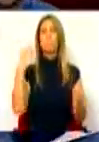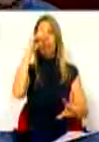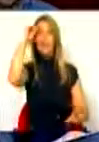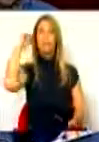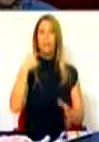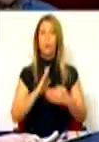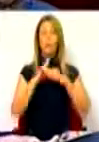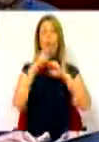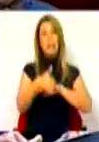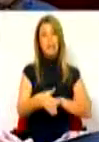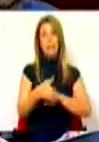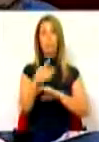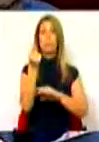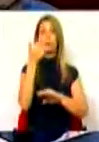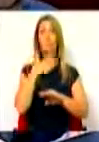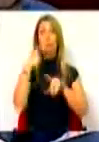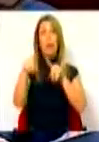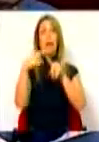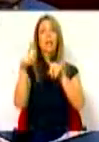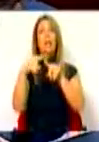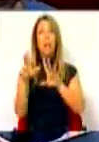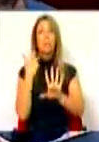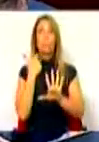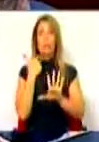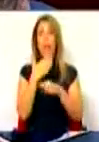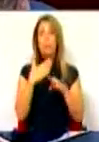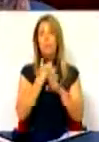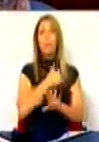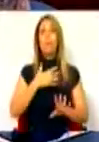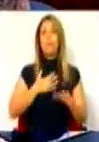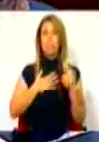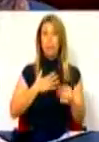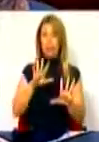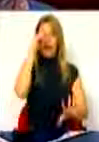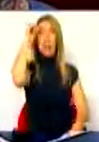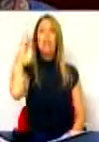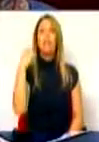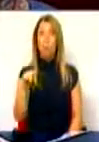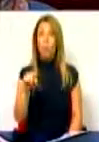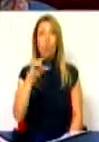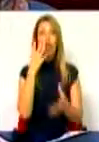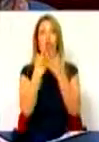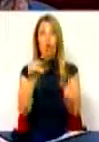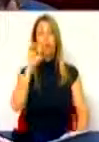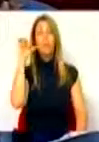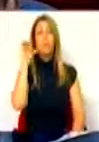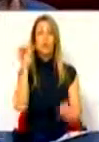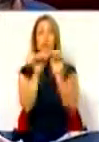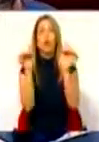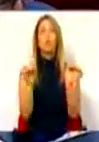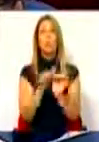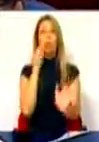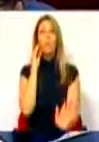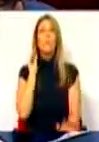dificuldade de acesso ao crédito por parte das pequenas e médias empresas. E essas dificuldades ainda não se ultrapassaram. O sistema bancário